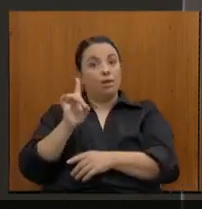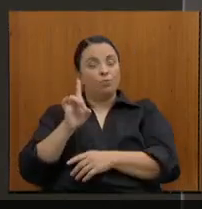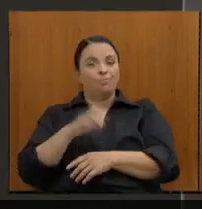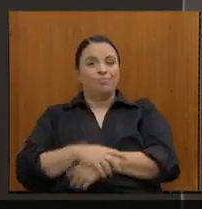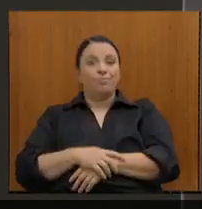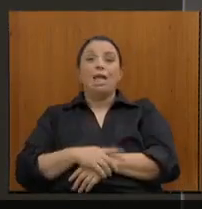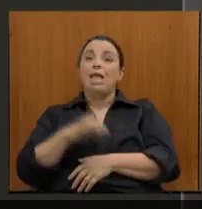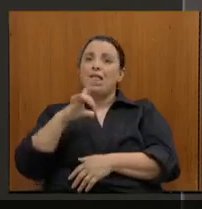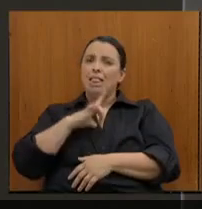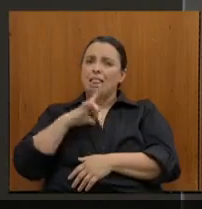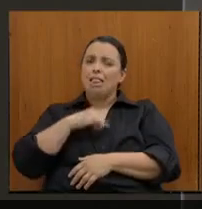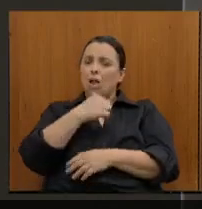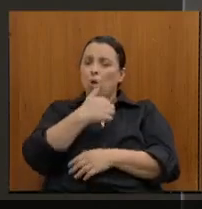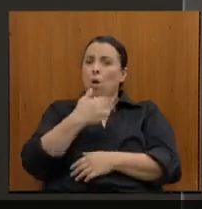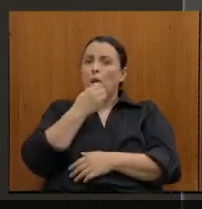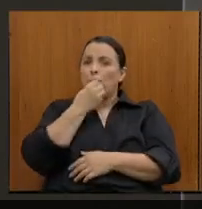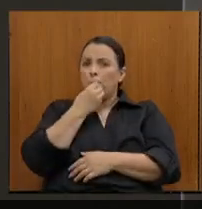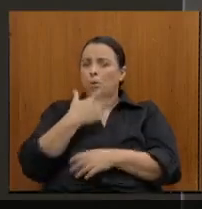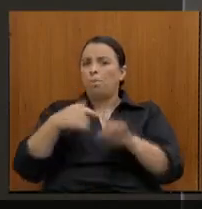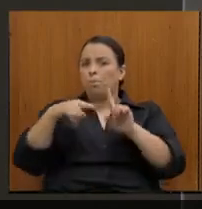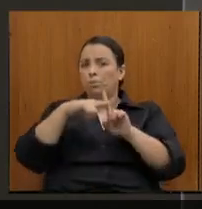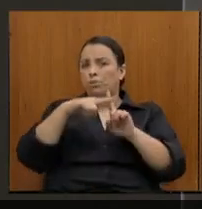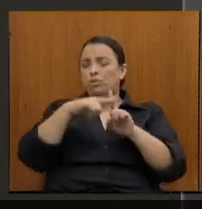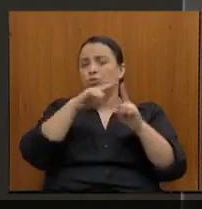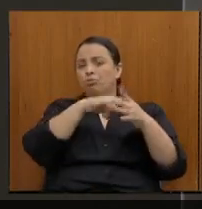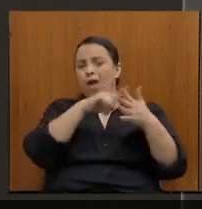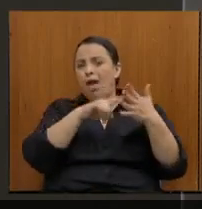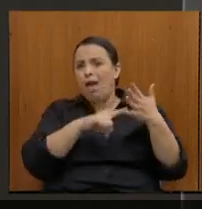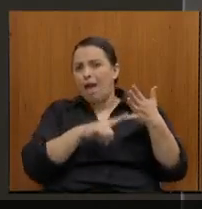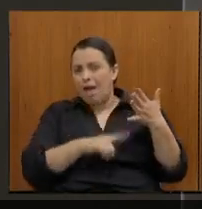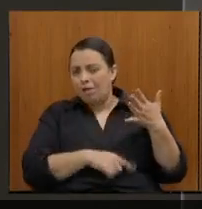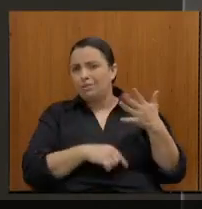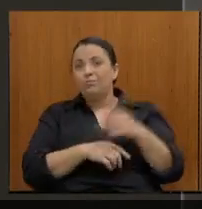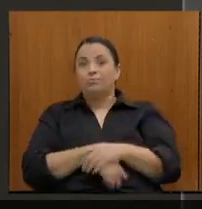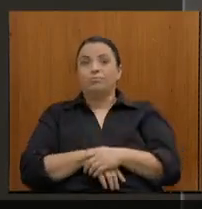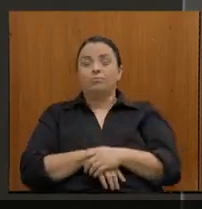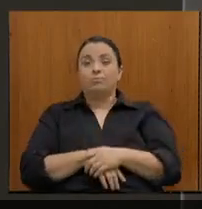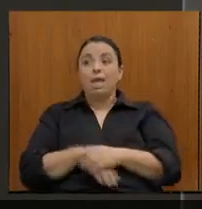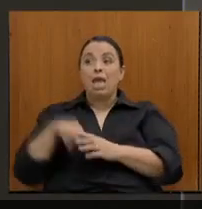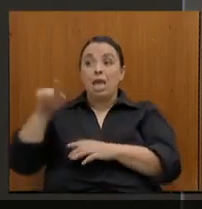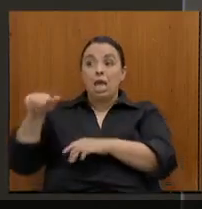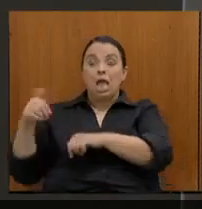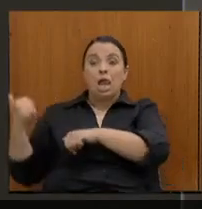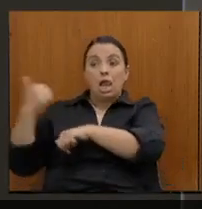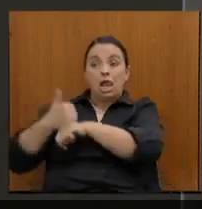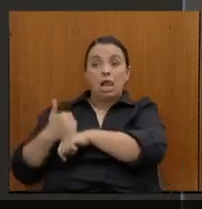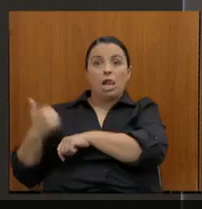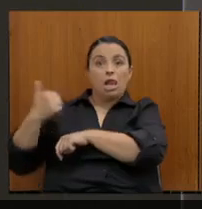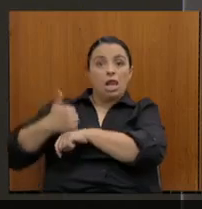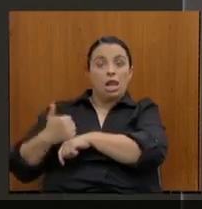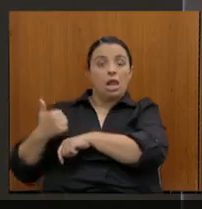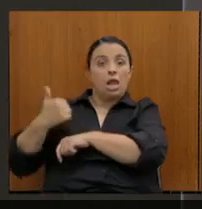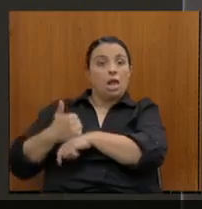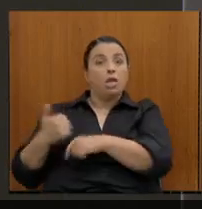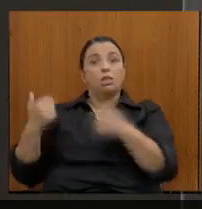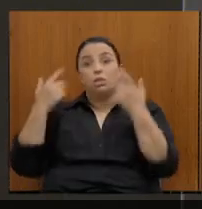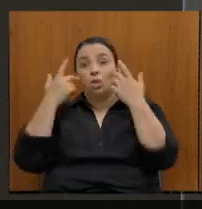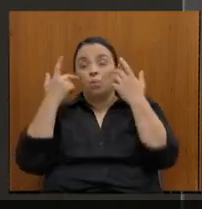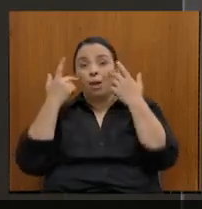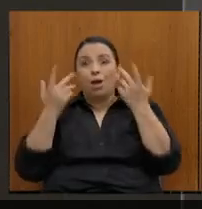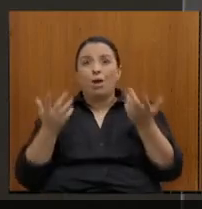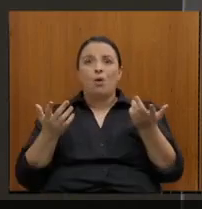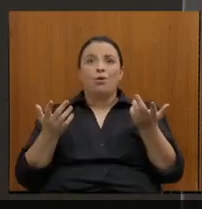vantagens Essa é a recarga quase que portinha normal no caso aí de